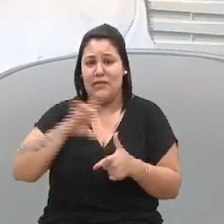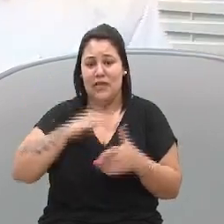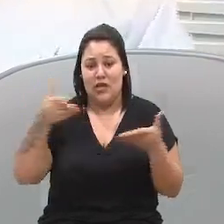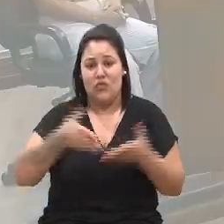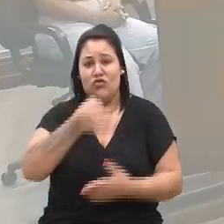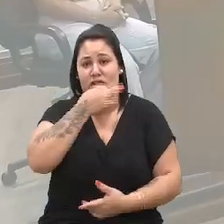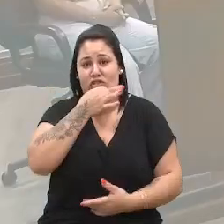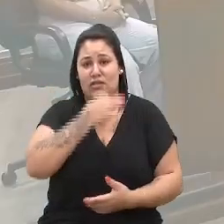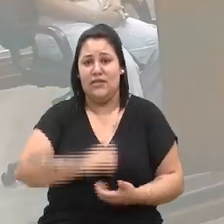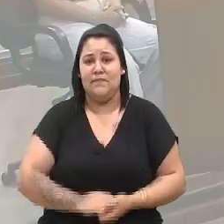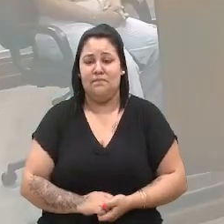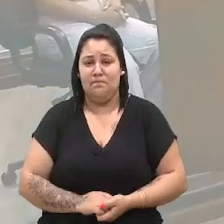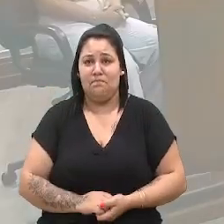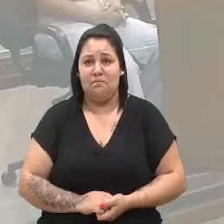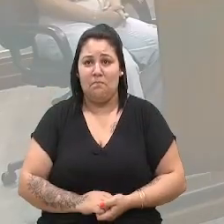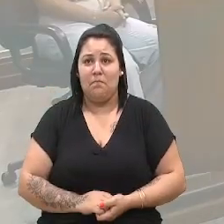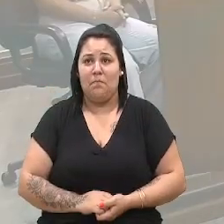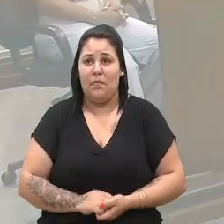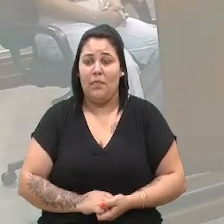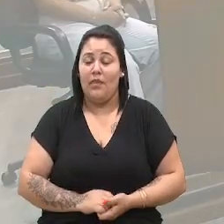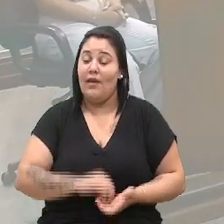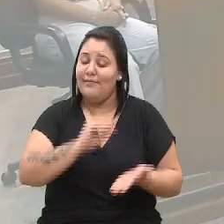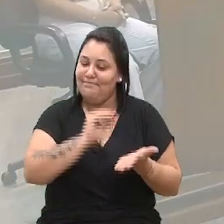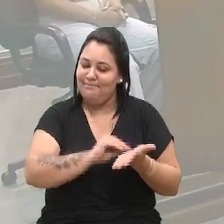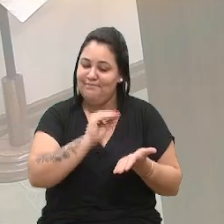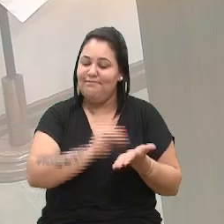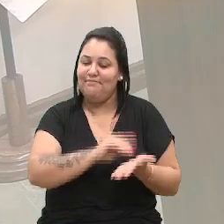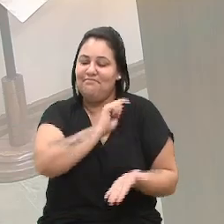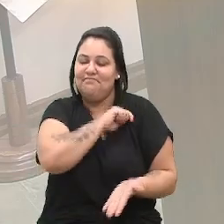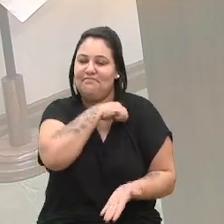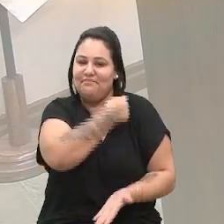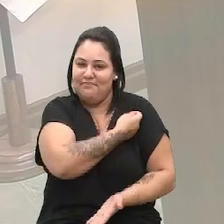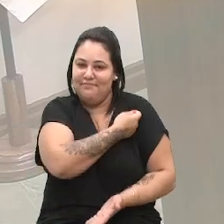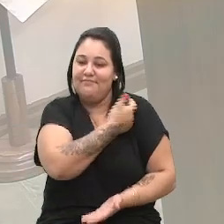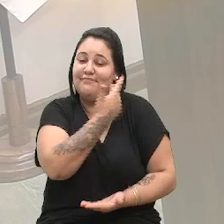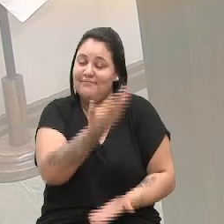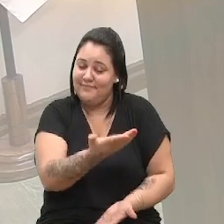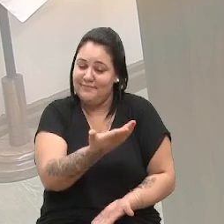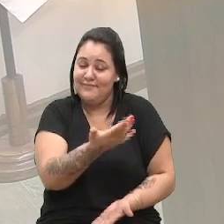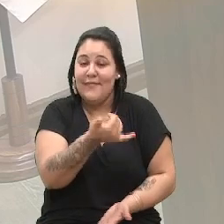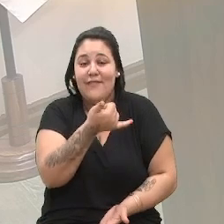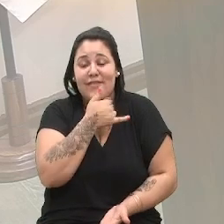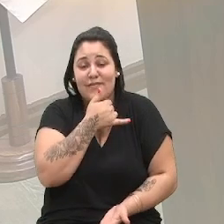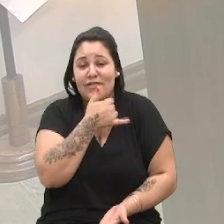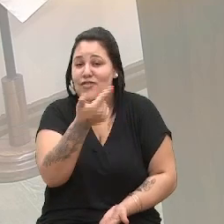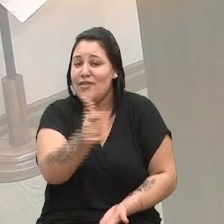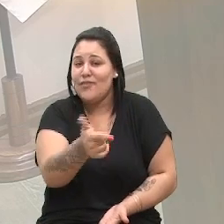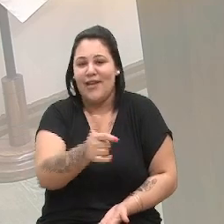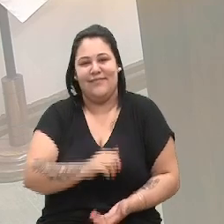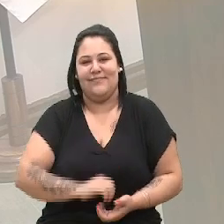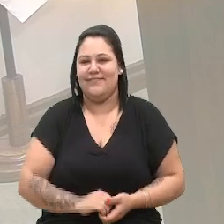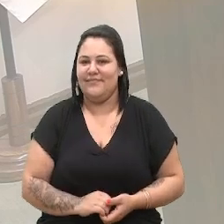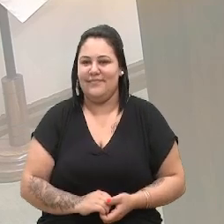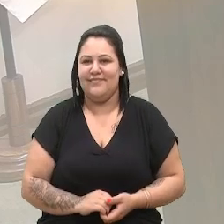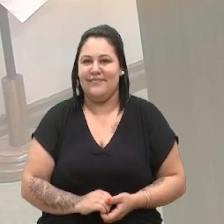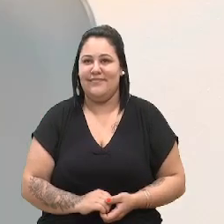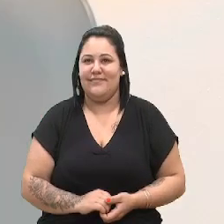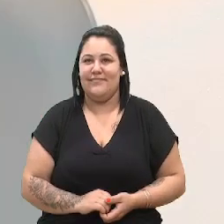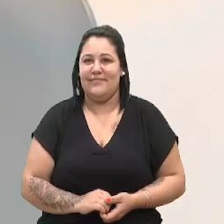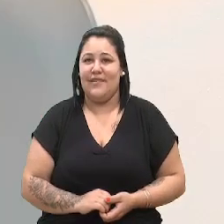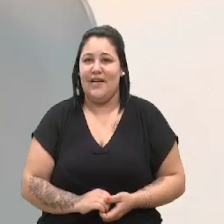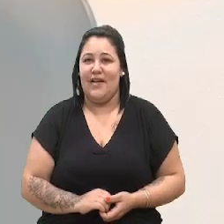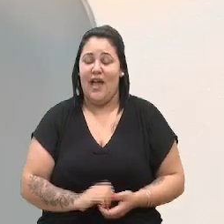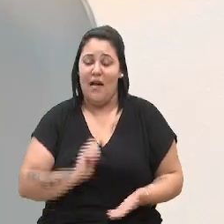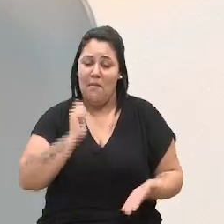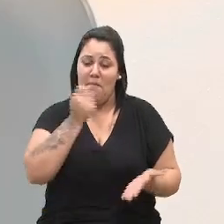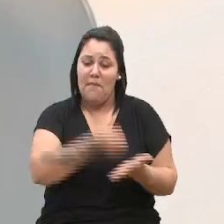Caxias. Isso se torna a falta de fiscalização, né, vereador Valim, que infelizmente a gente não tem. E aí acaba pagando